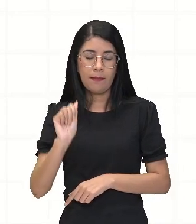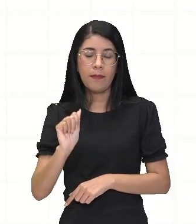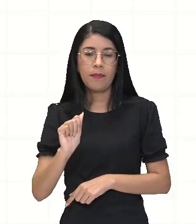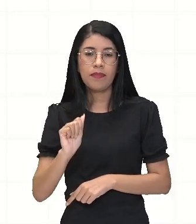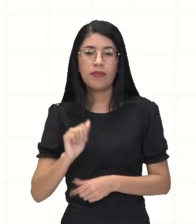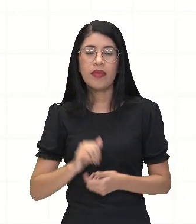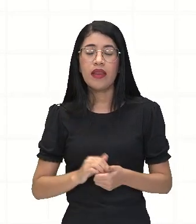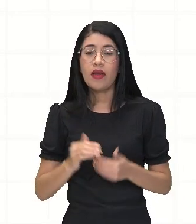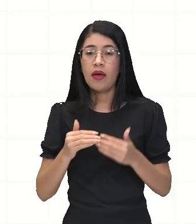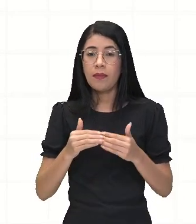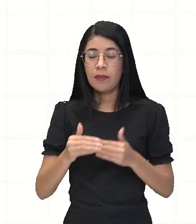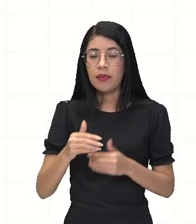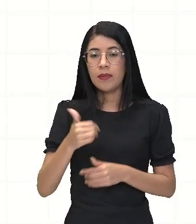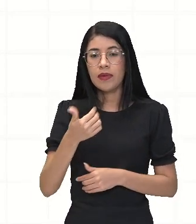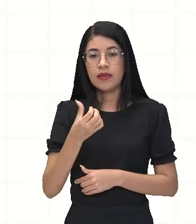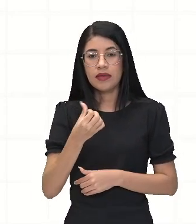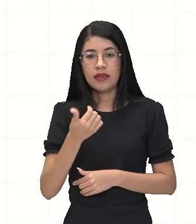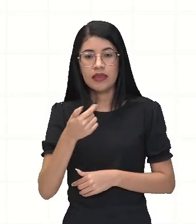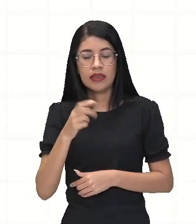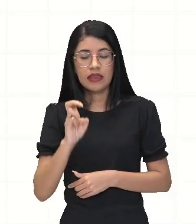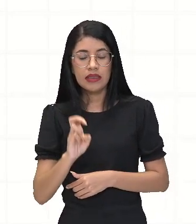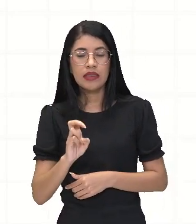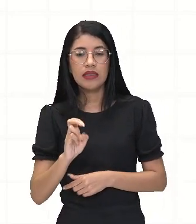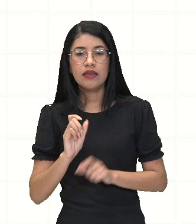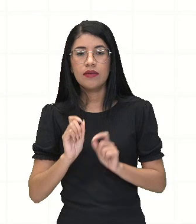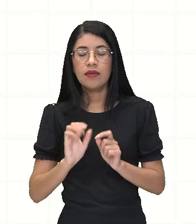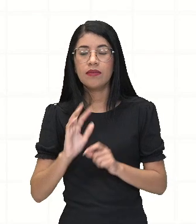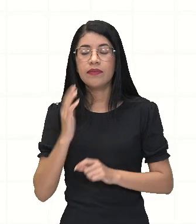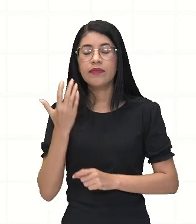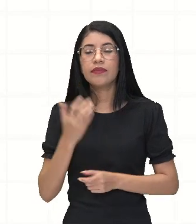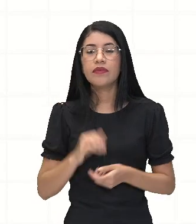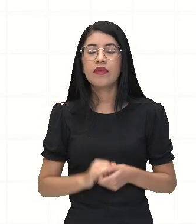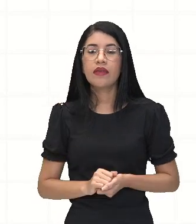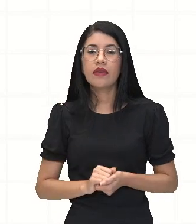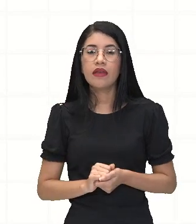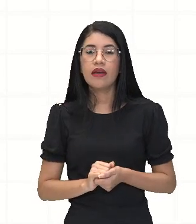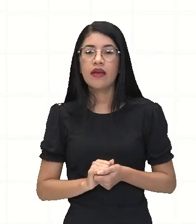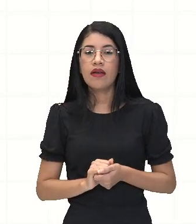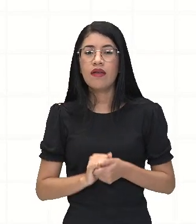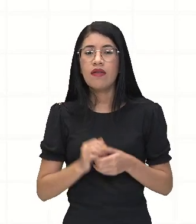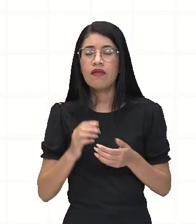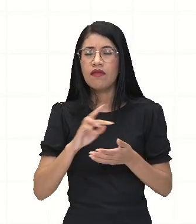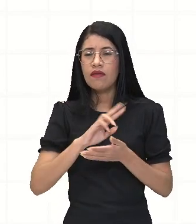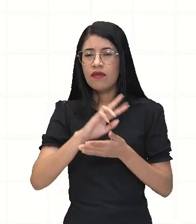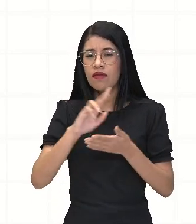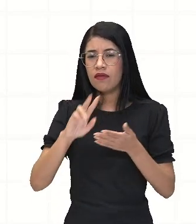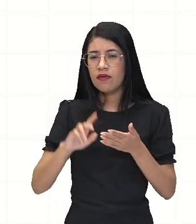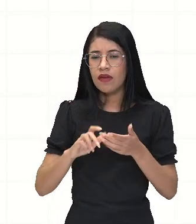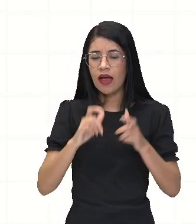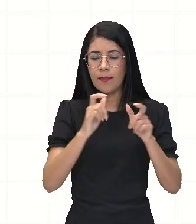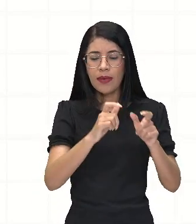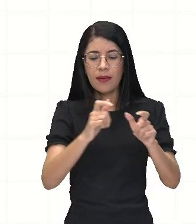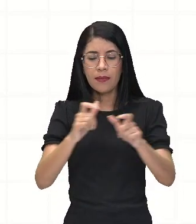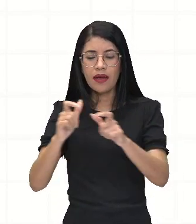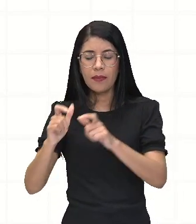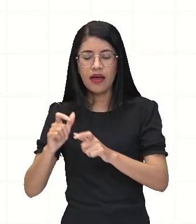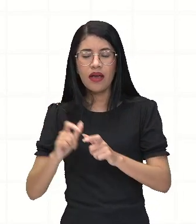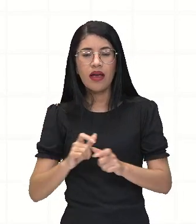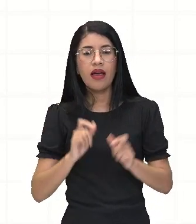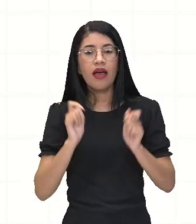aqui de 1615 vão ser abertas várias capitanias para dar conta